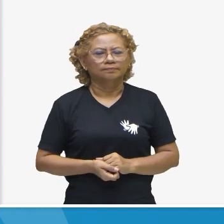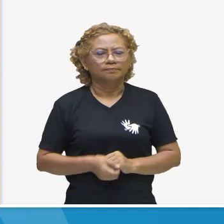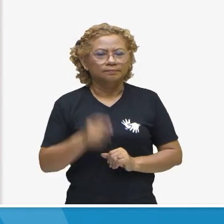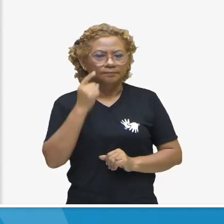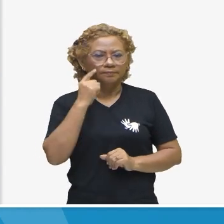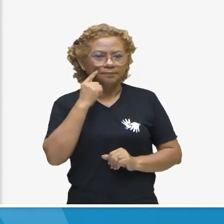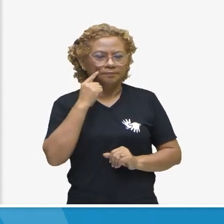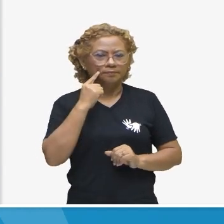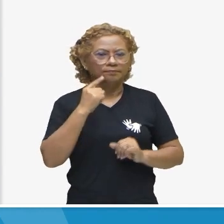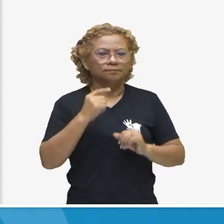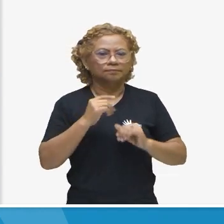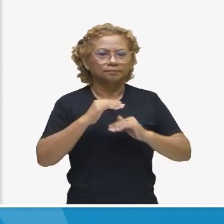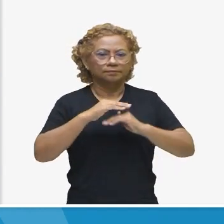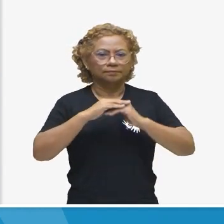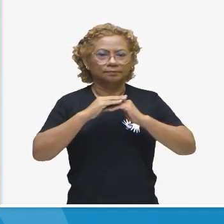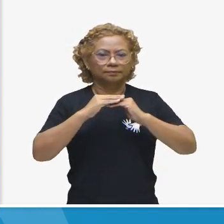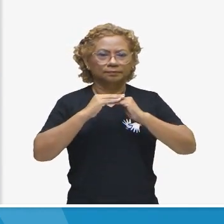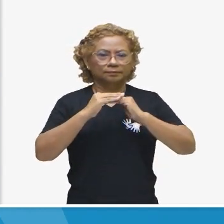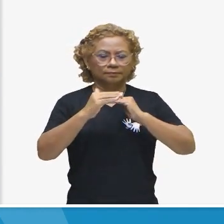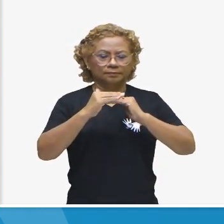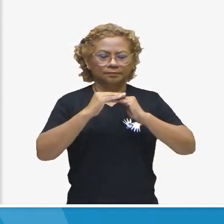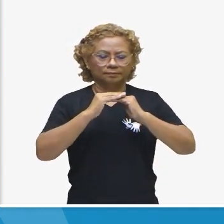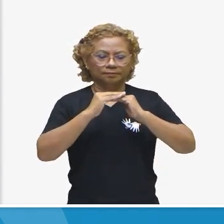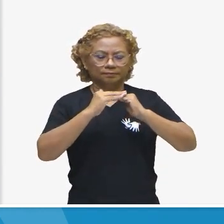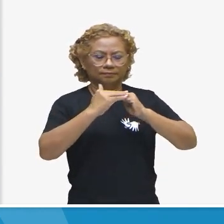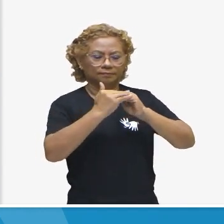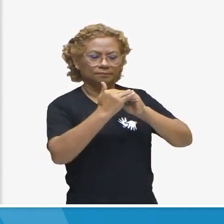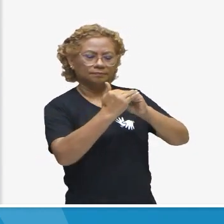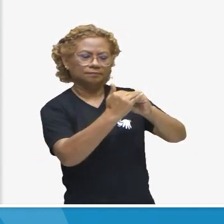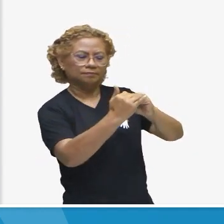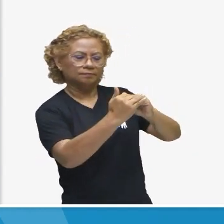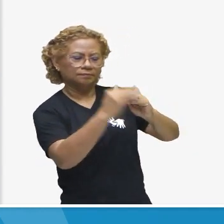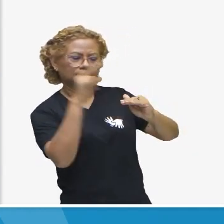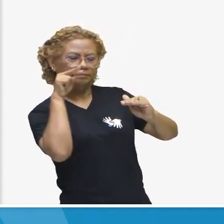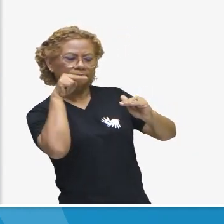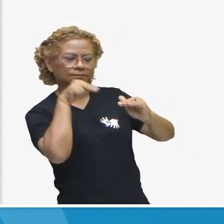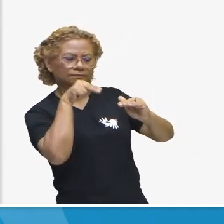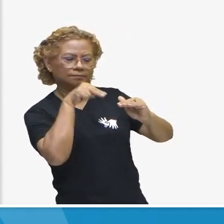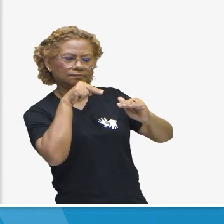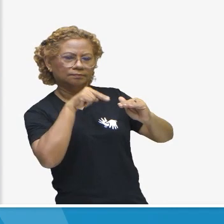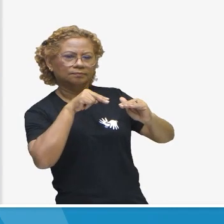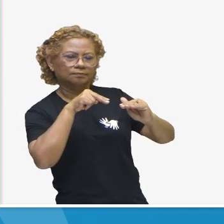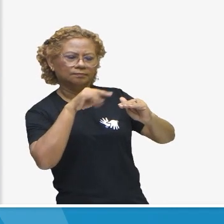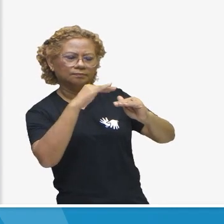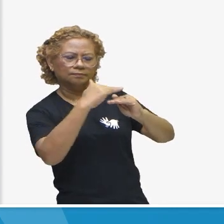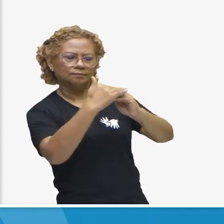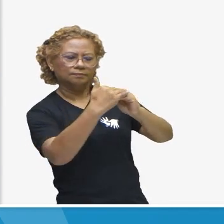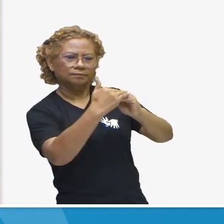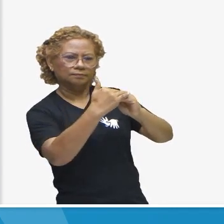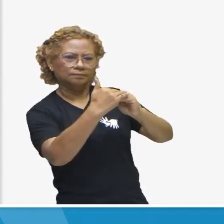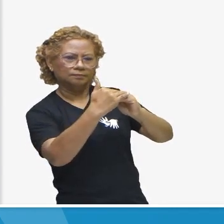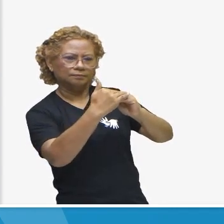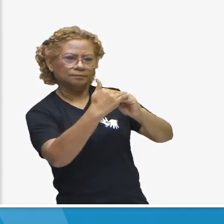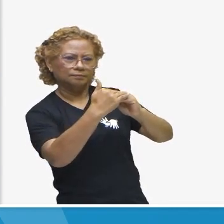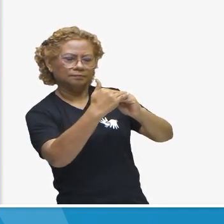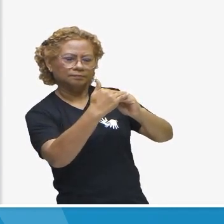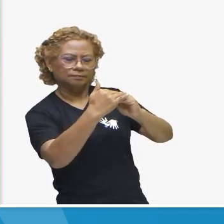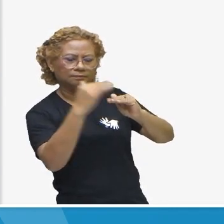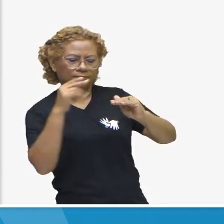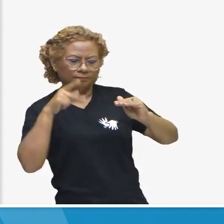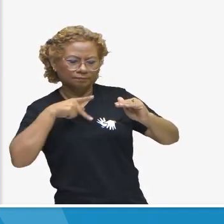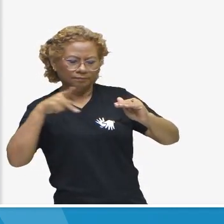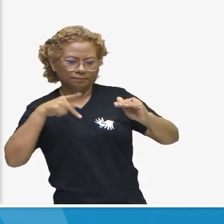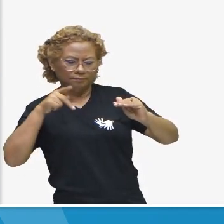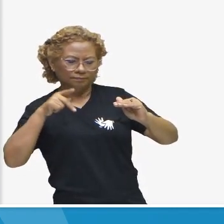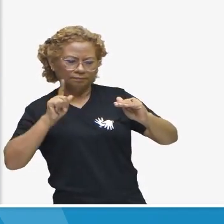aqui, é como se a gente estivesse olhando de lado, né, essa projeção. Então, eu estou olhando na